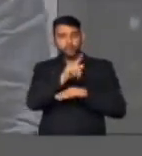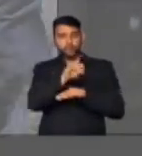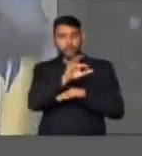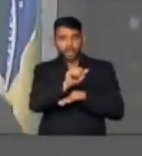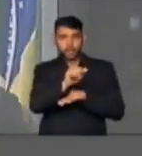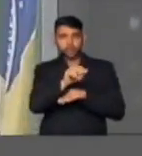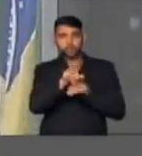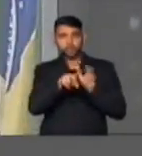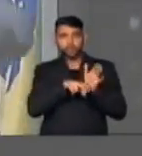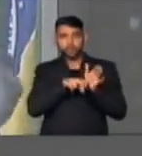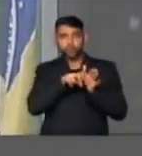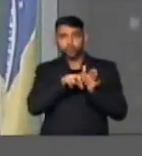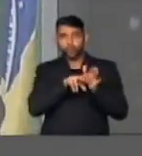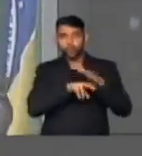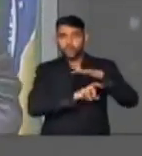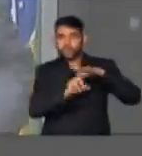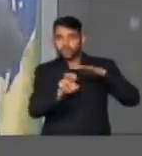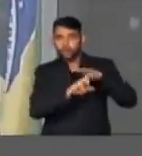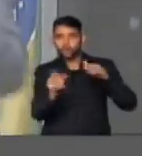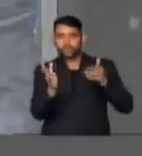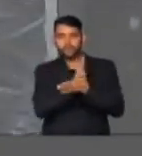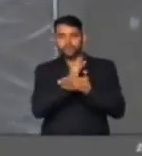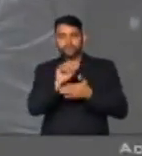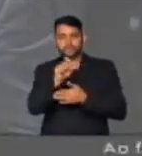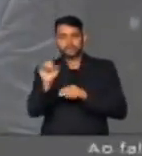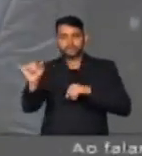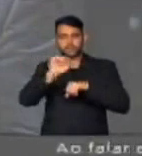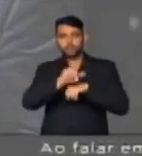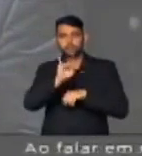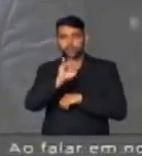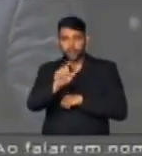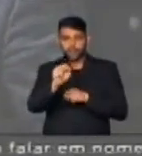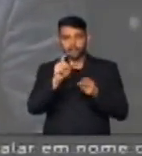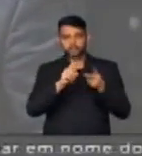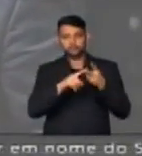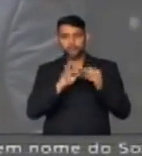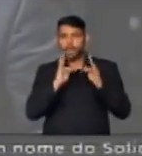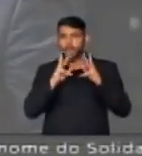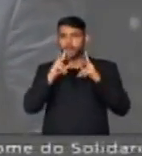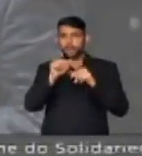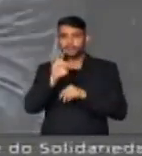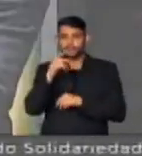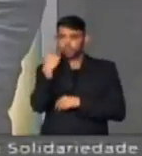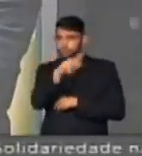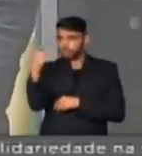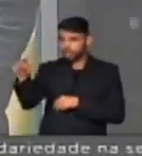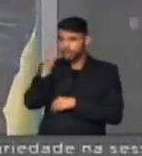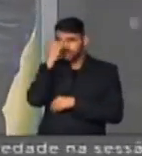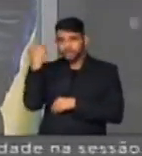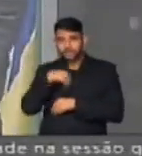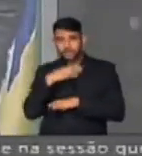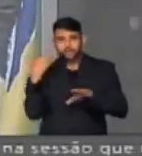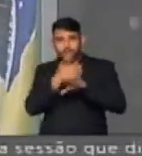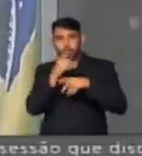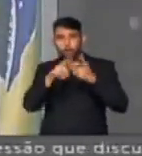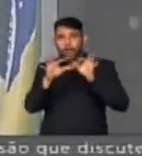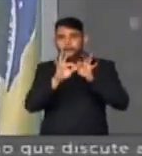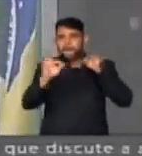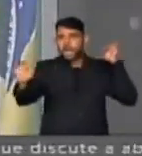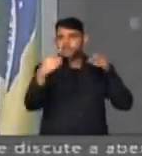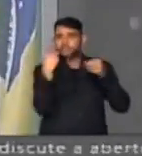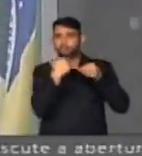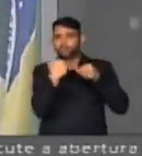Alegre, para ti que sai das vilas de Viamão para ir para o centro de Porto Alegre, para ti que pega das vilas mais